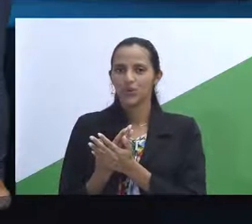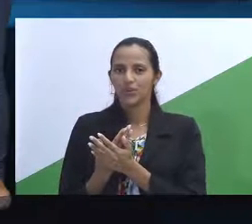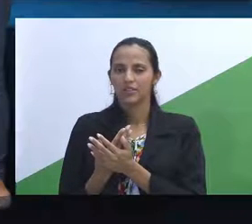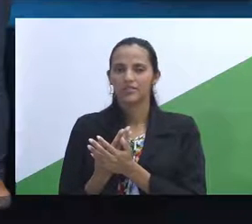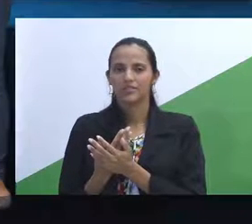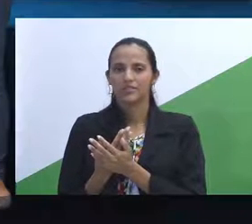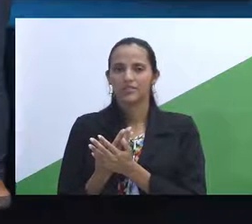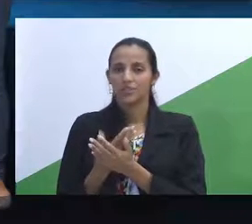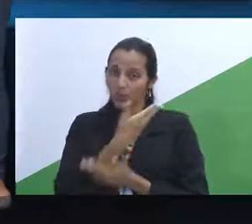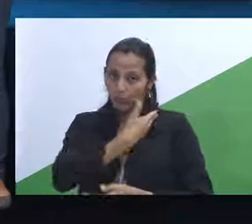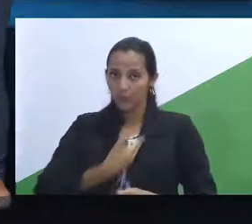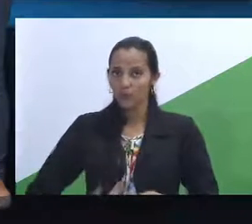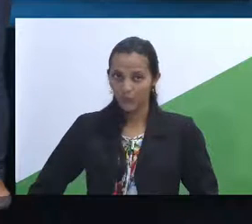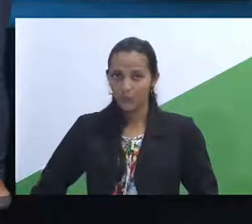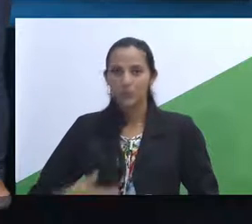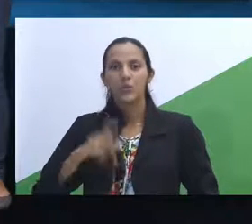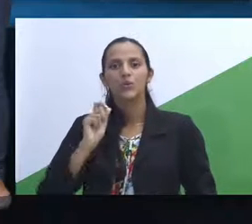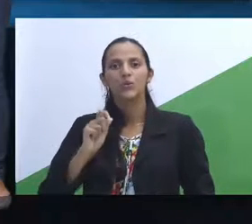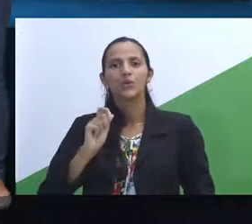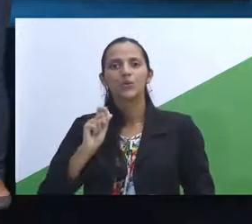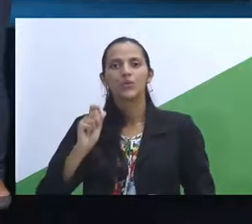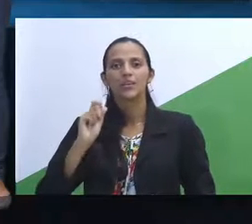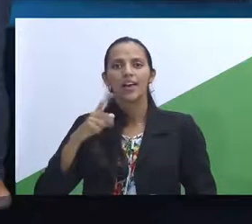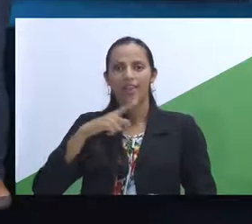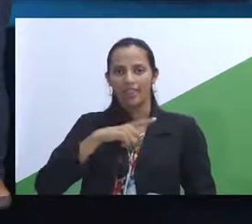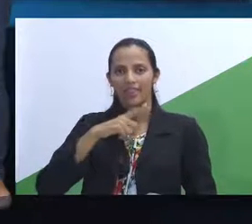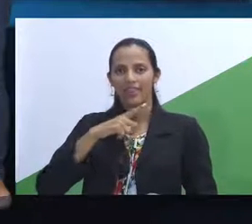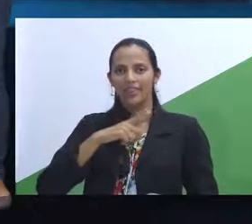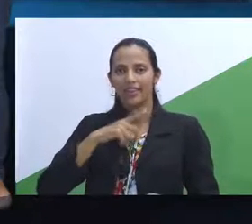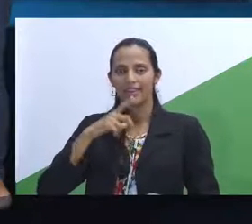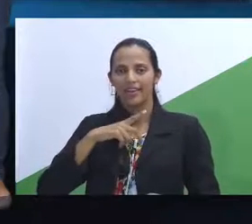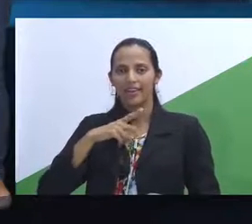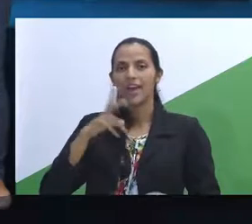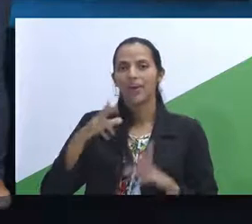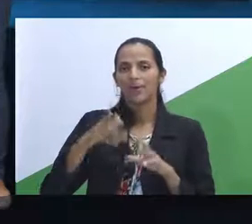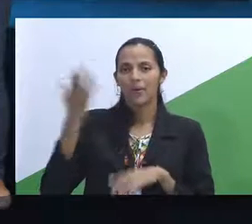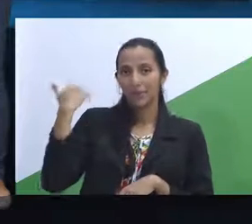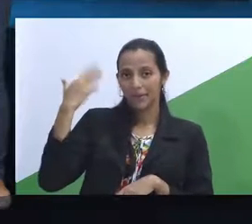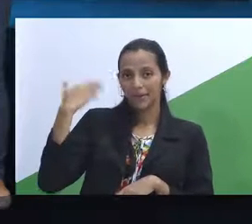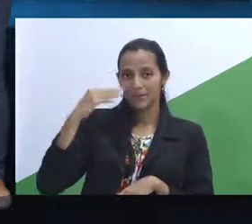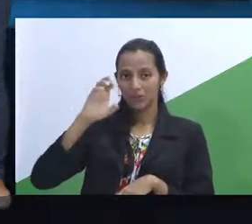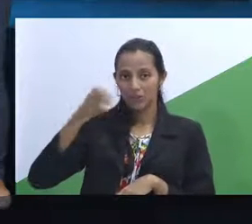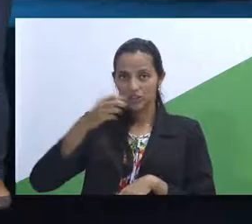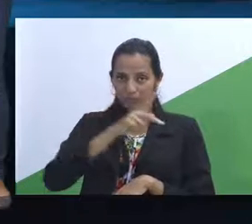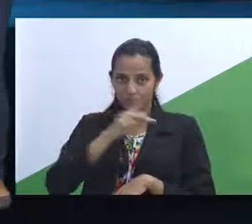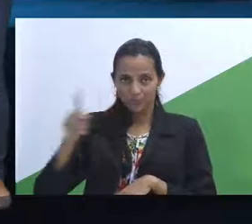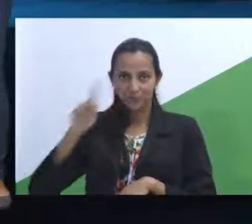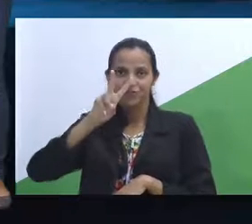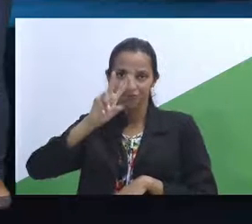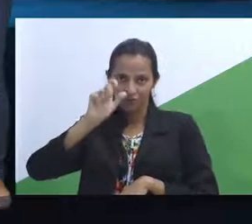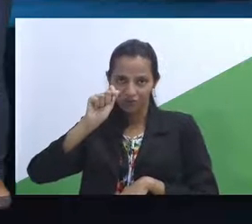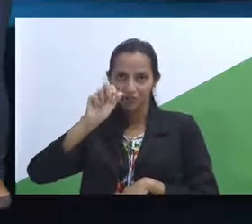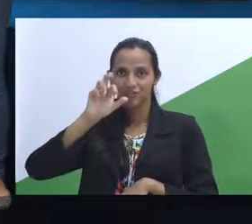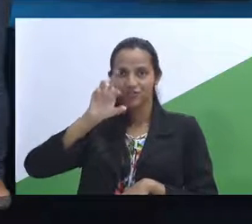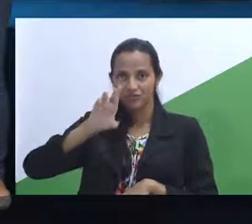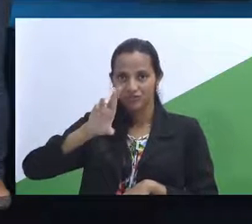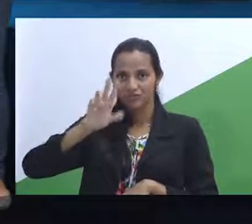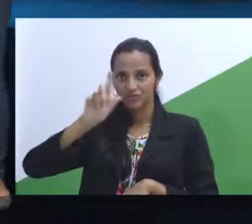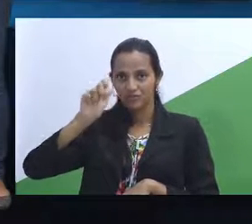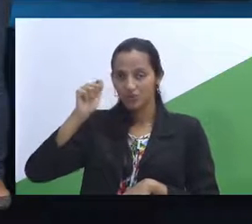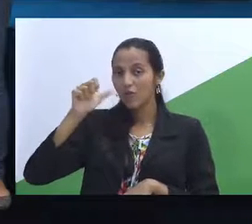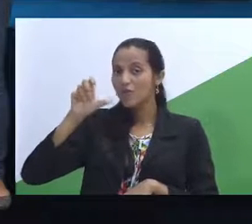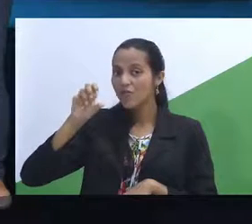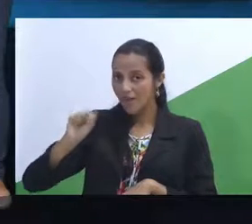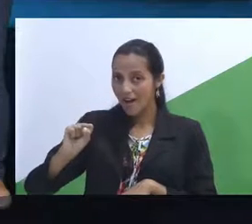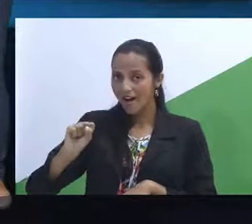as escolas públicas, ela vem, então, através do próprio Getúlio Vargas, que institui, então, nesse período da era Vargas, né, inclusive,